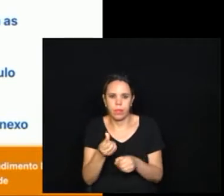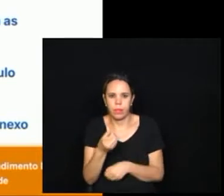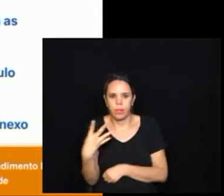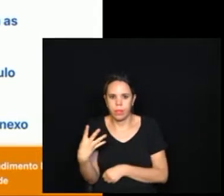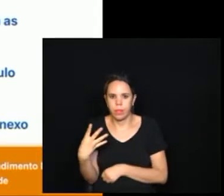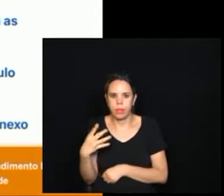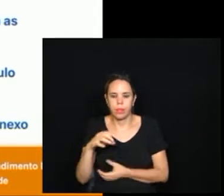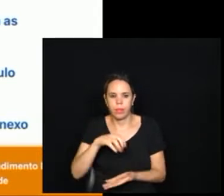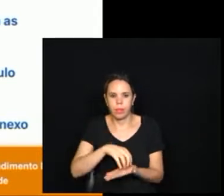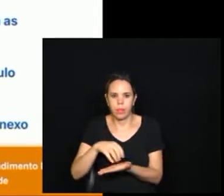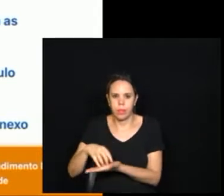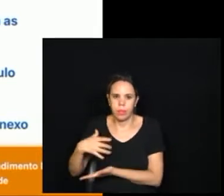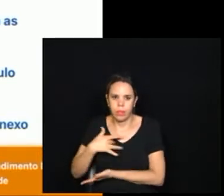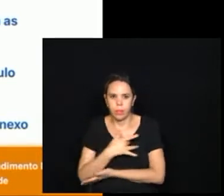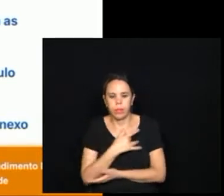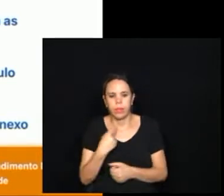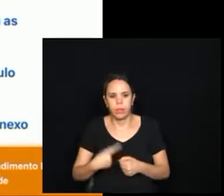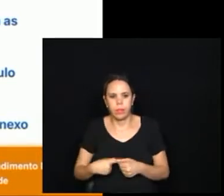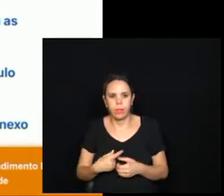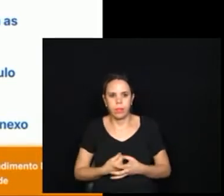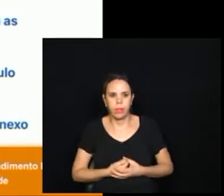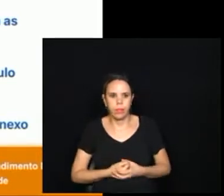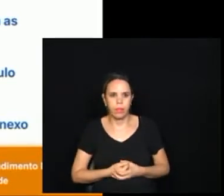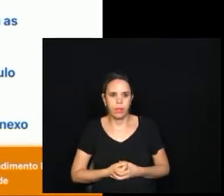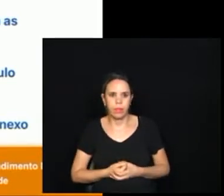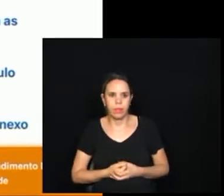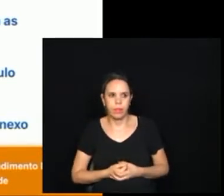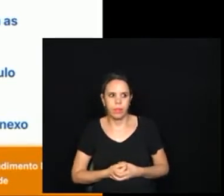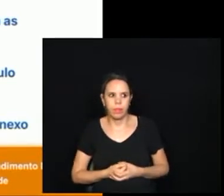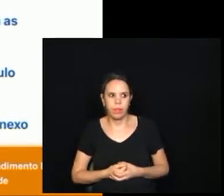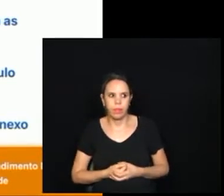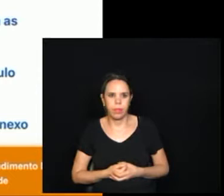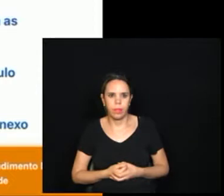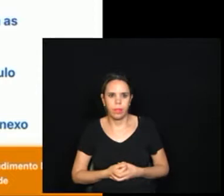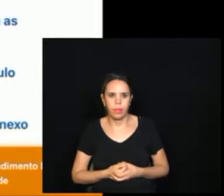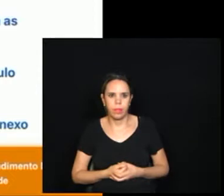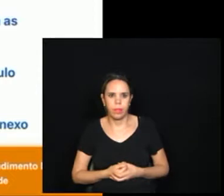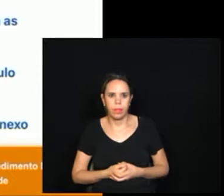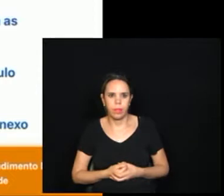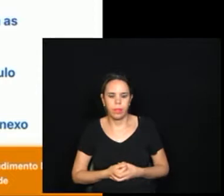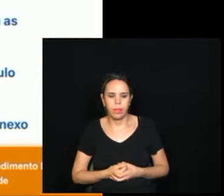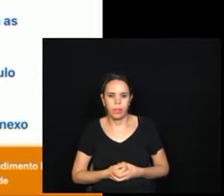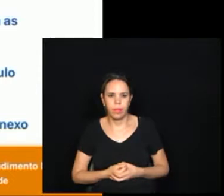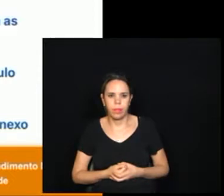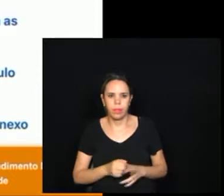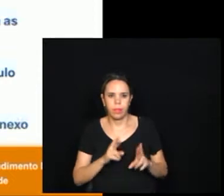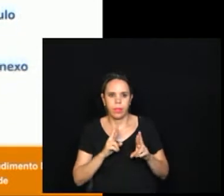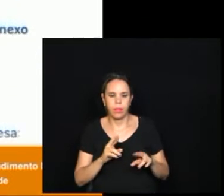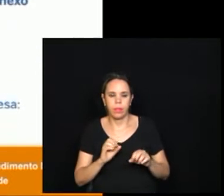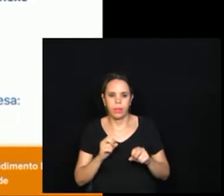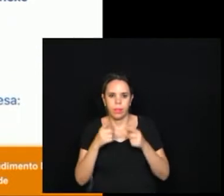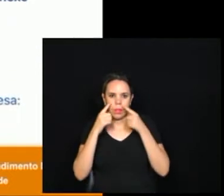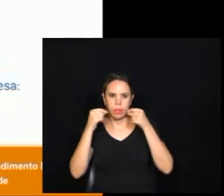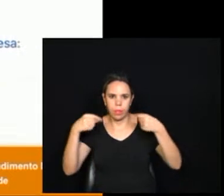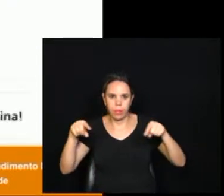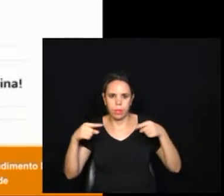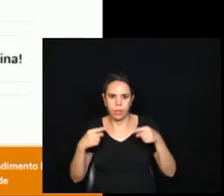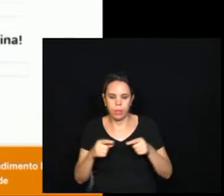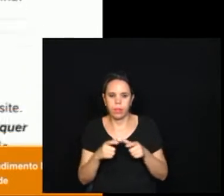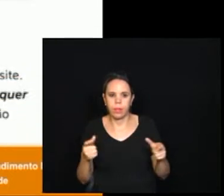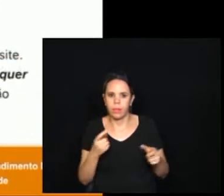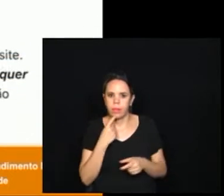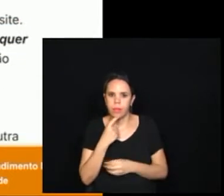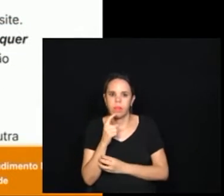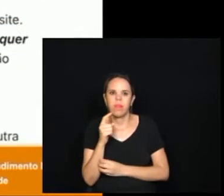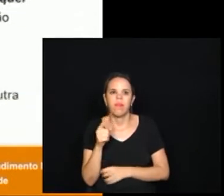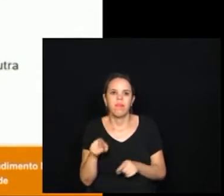64 centros de saúde do município, a não ser o Boa Esperança, Carlos Gomes e o Campina Grande,